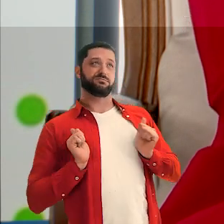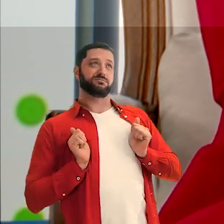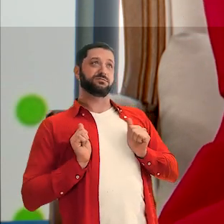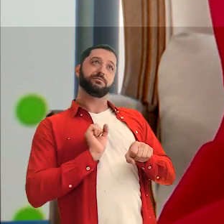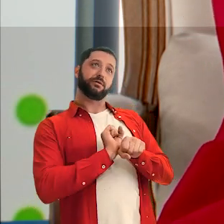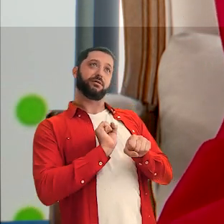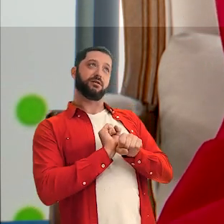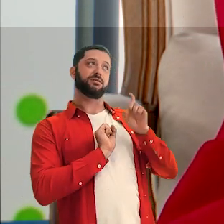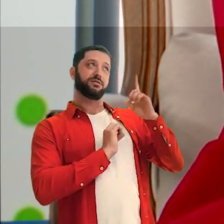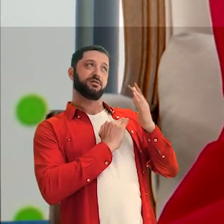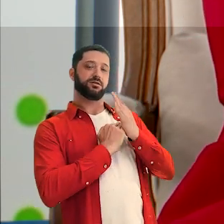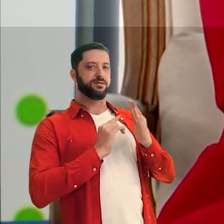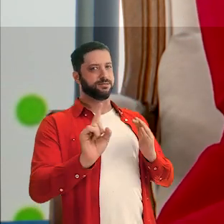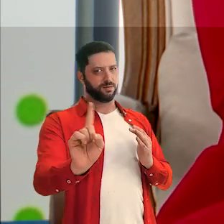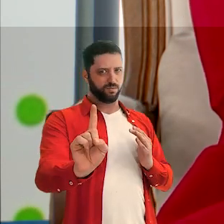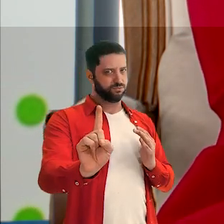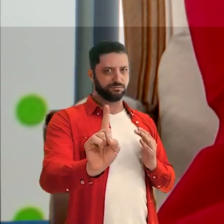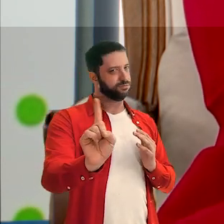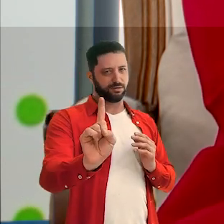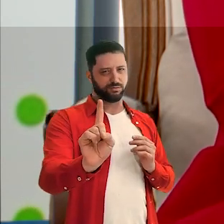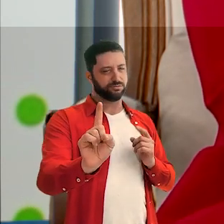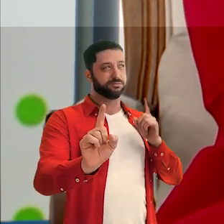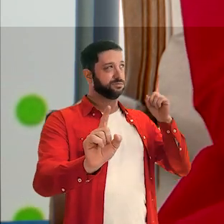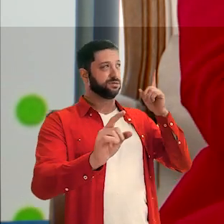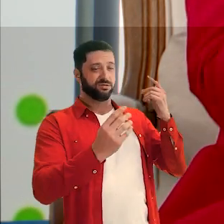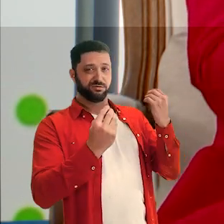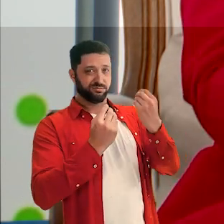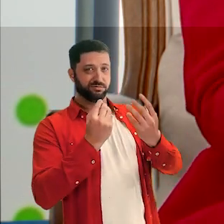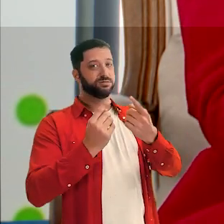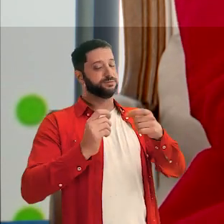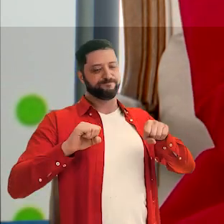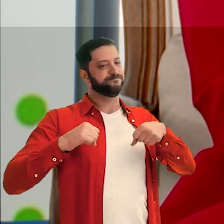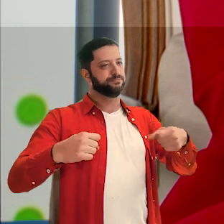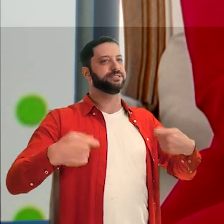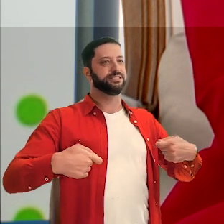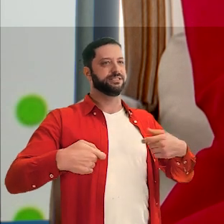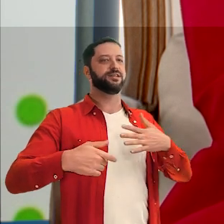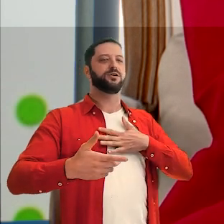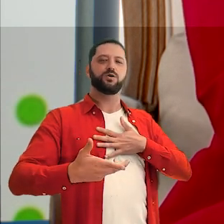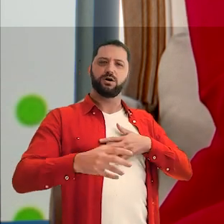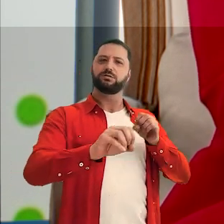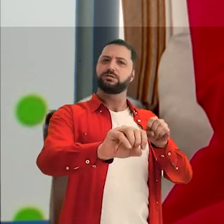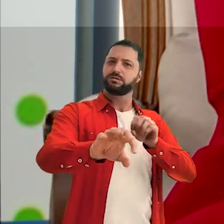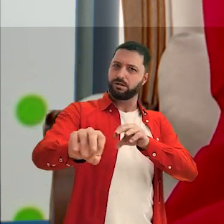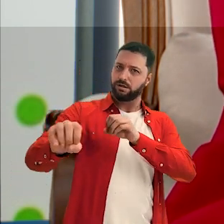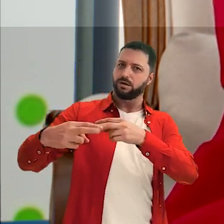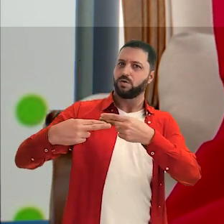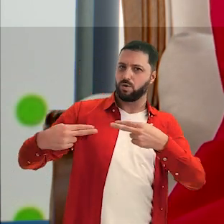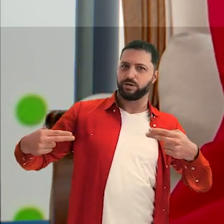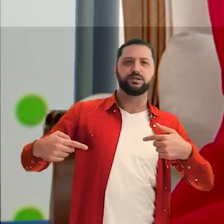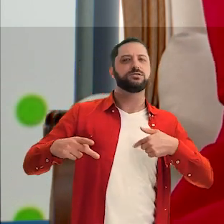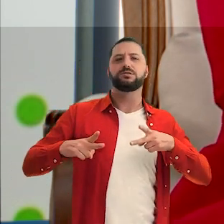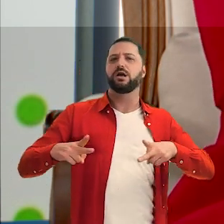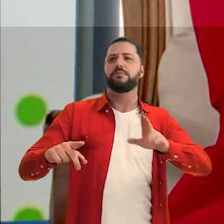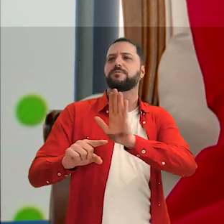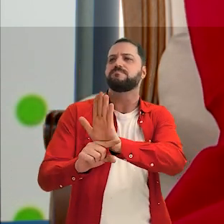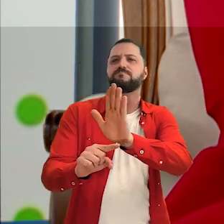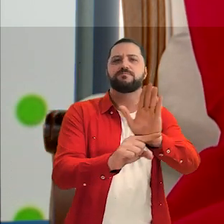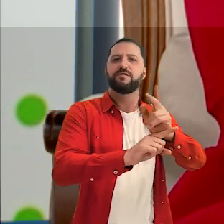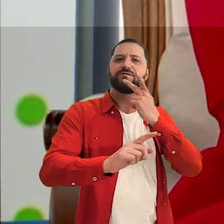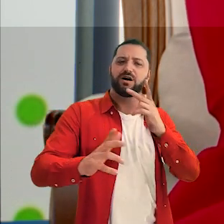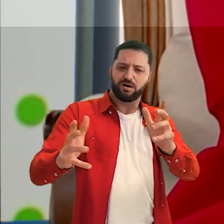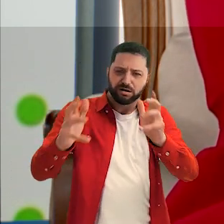não fique esperando que Deus vá fazer. Deus não vai fazer a sua parte. Eu falo que eu, como evangelista, eu carrego essa